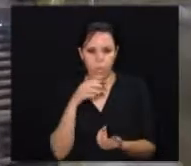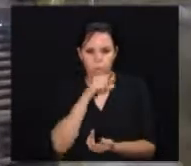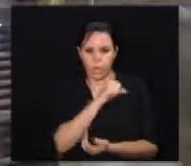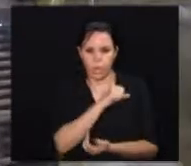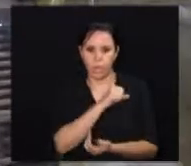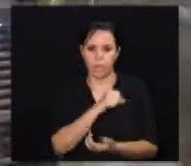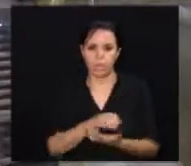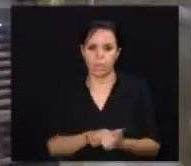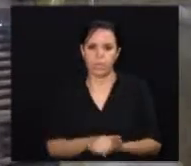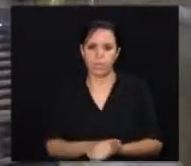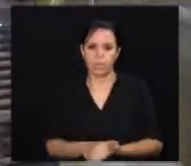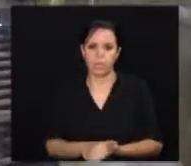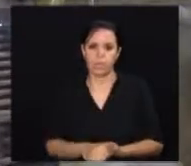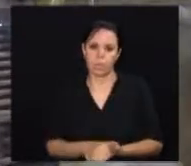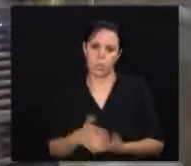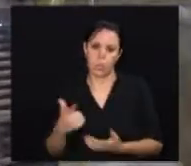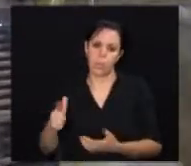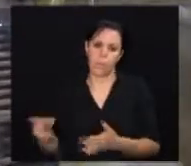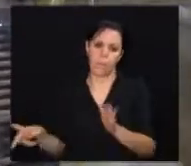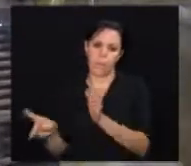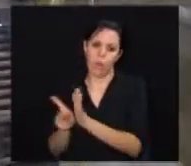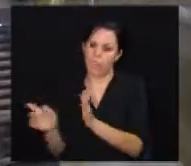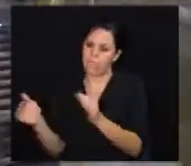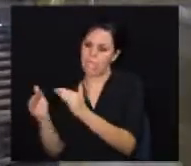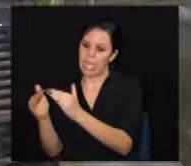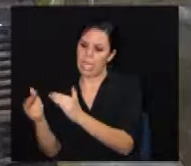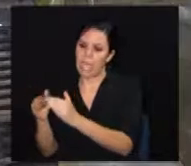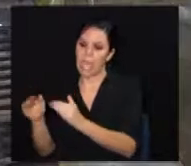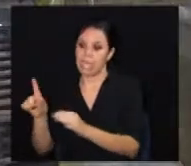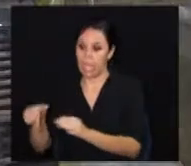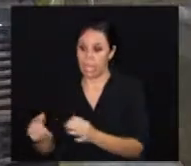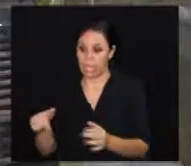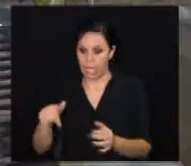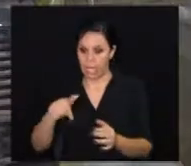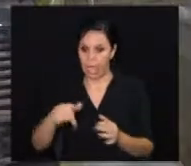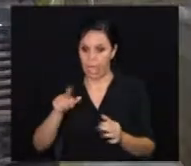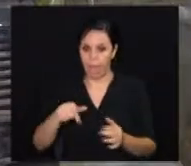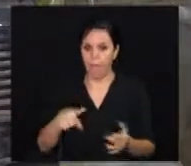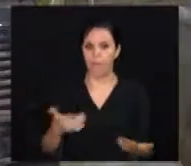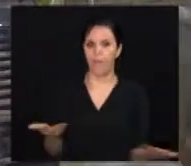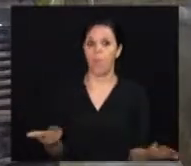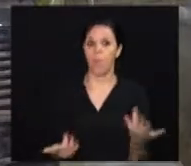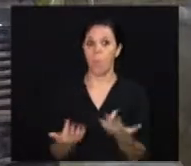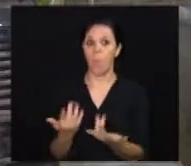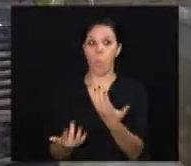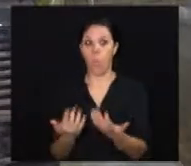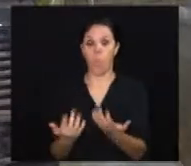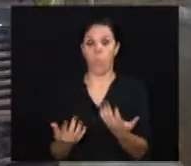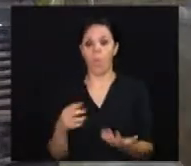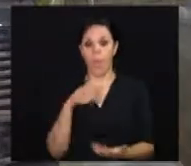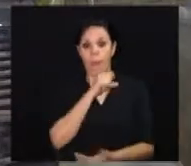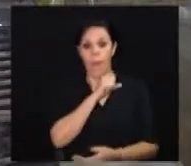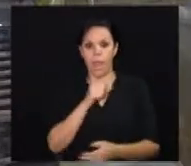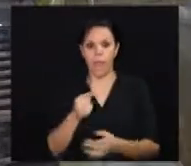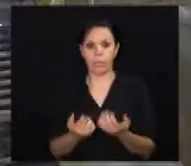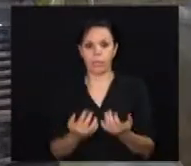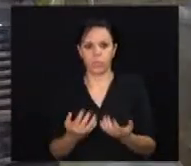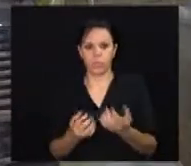não é um fogão de cozinha, né? Então ele tem um fogo bem alto, próprio pra gente poder fazer tudo rapidinho aqui.